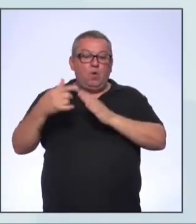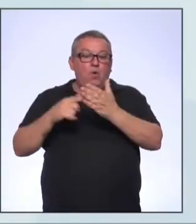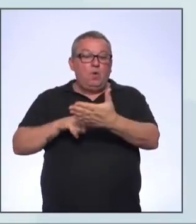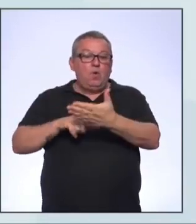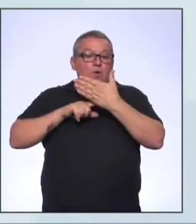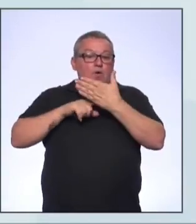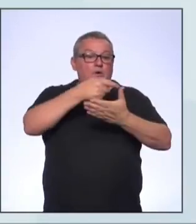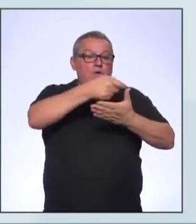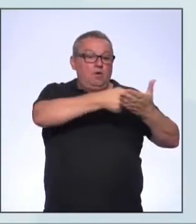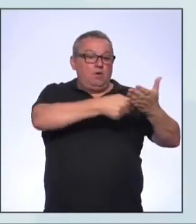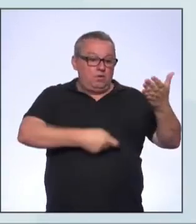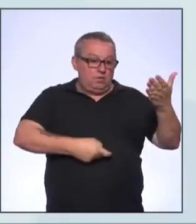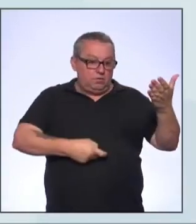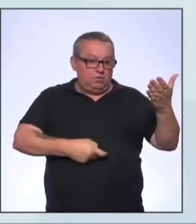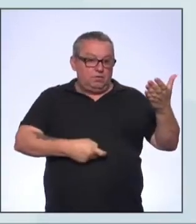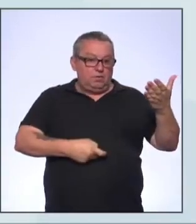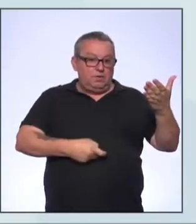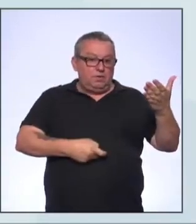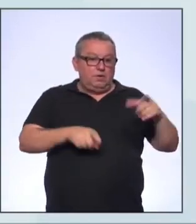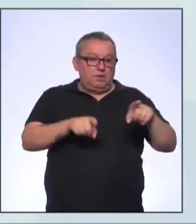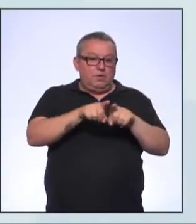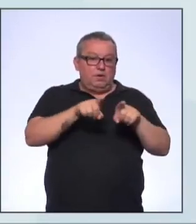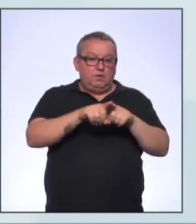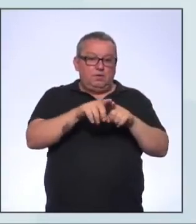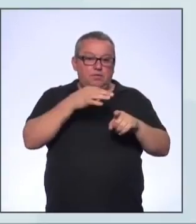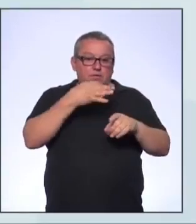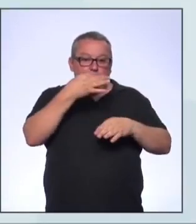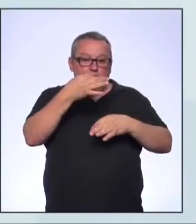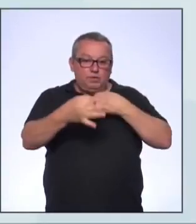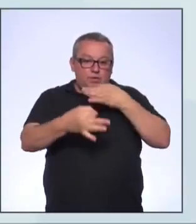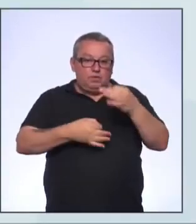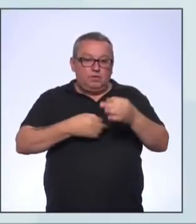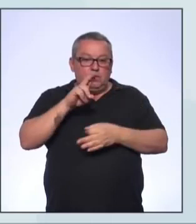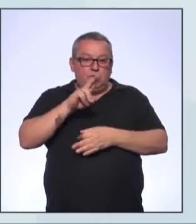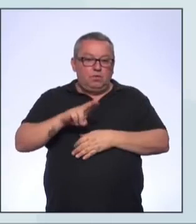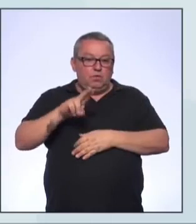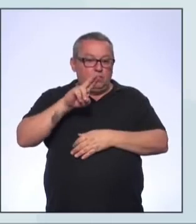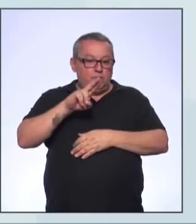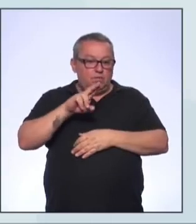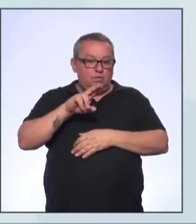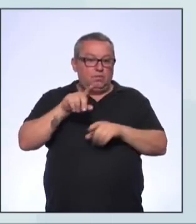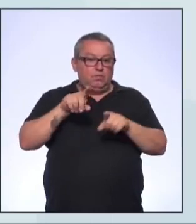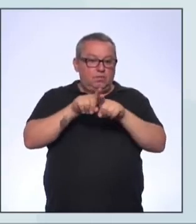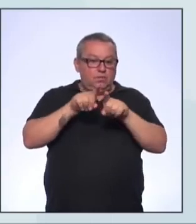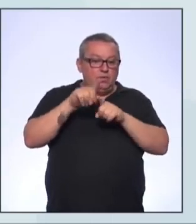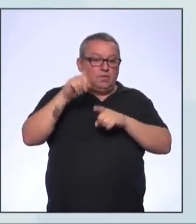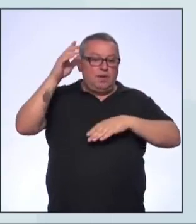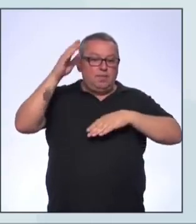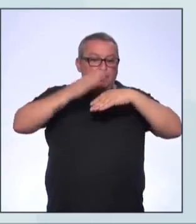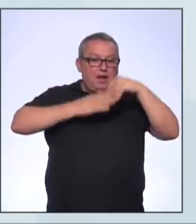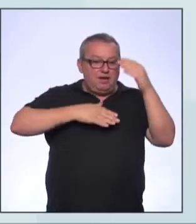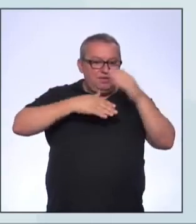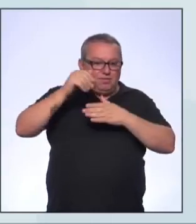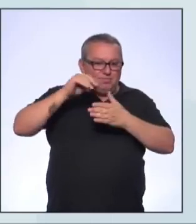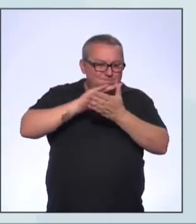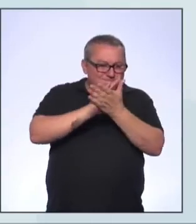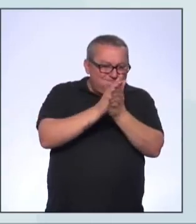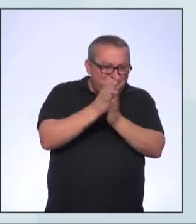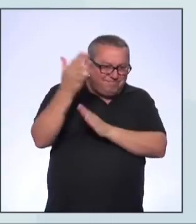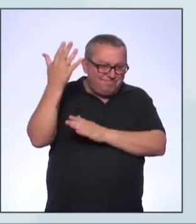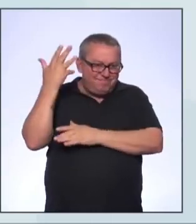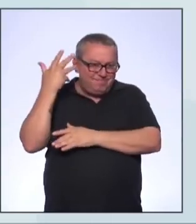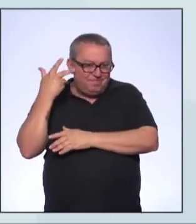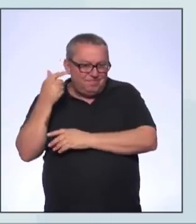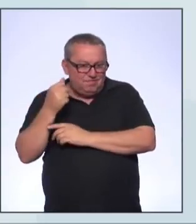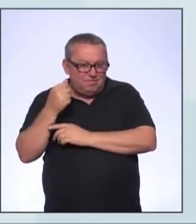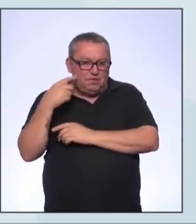informações aparecem no texto? Quais são os argumentos do laboratório Beauty Cosmetics para a prática de maus-tratos